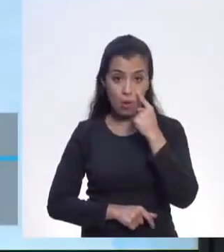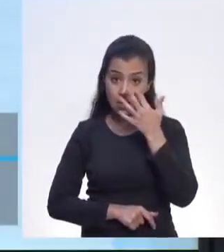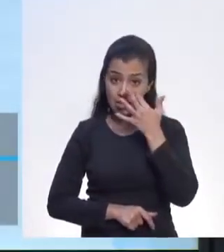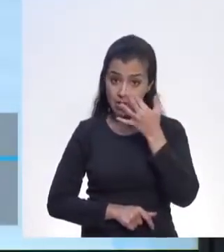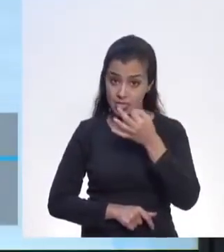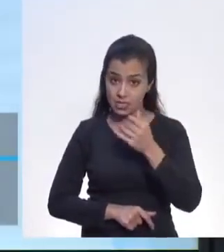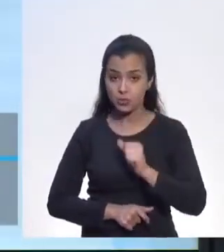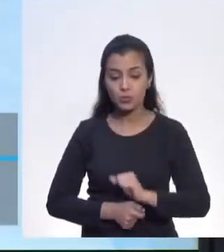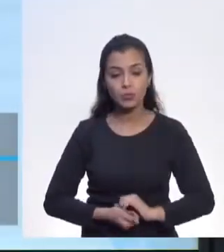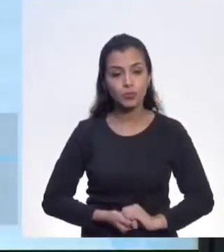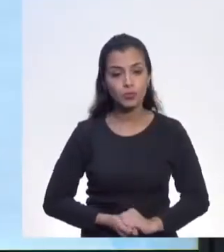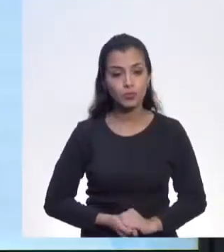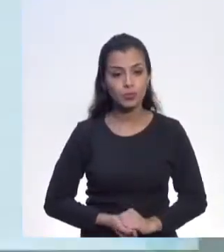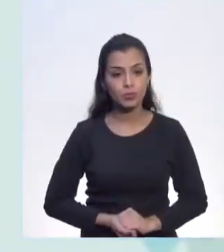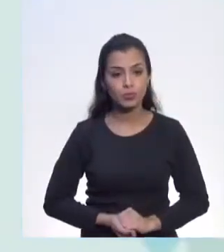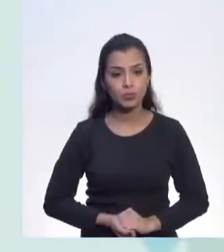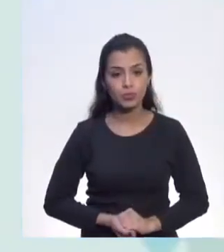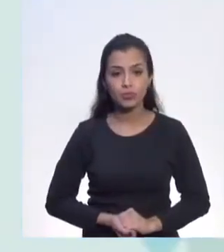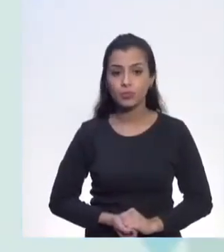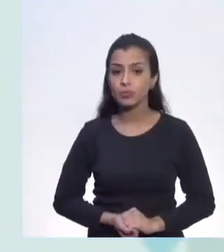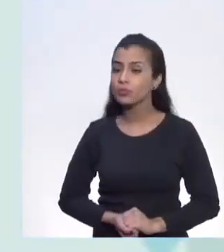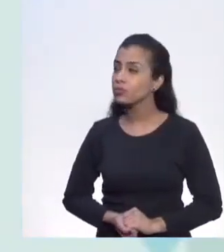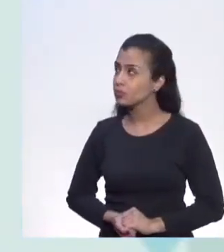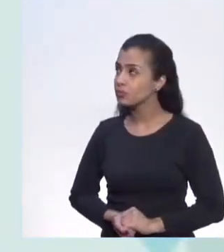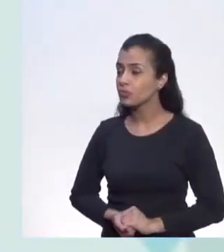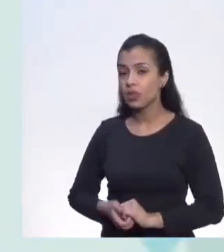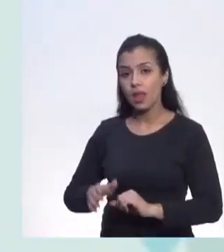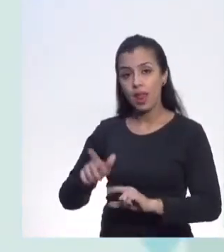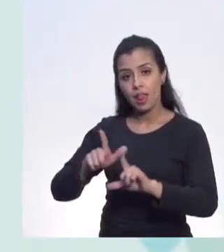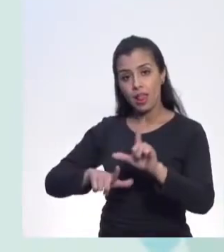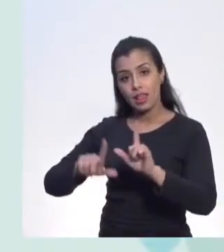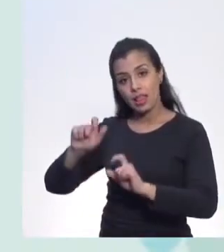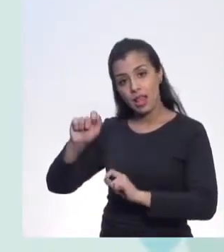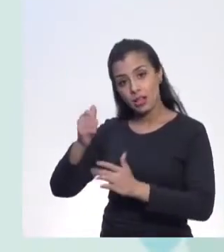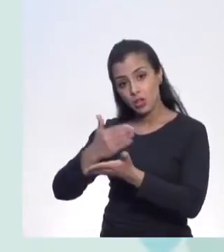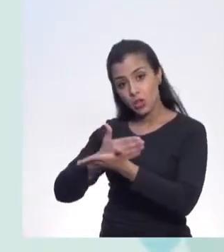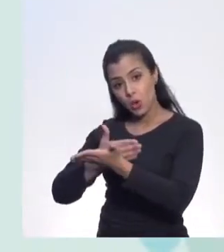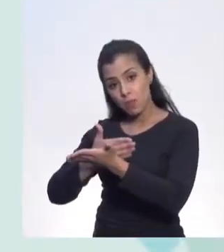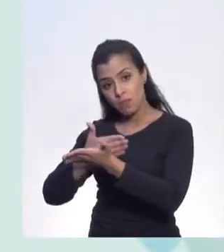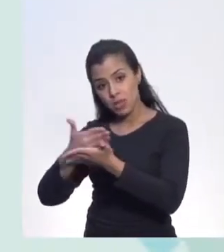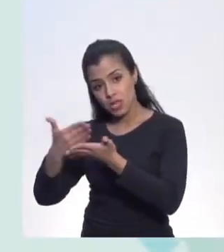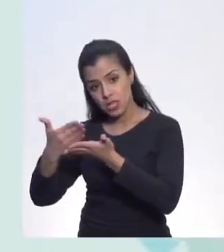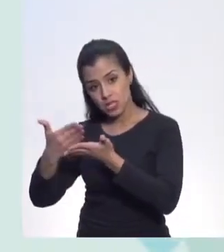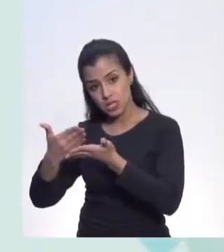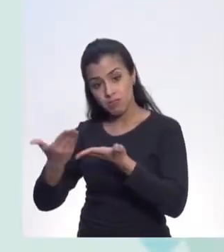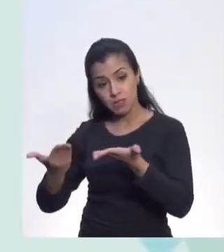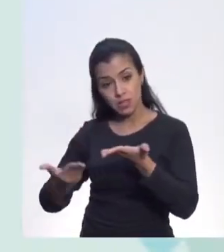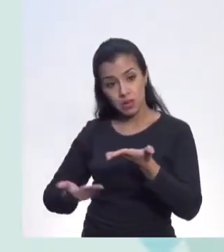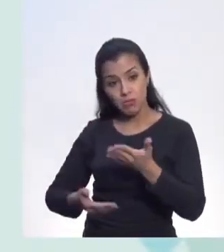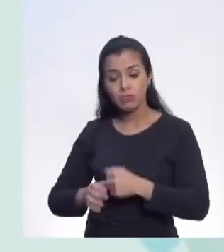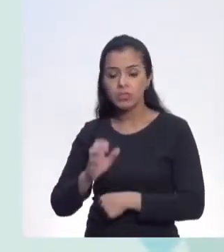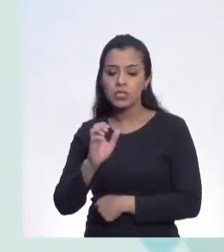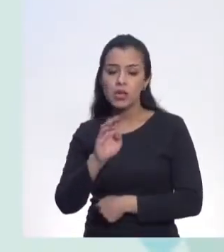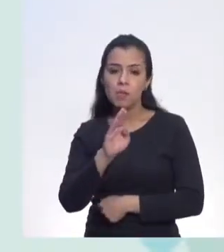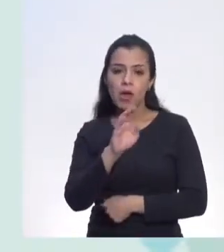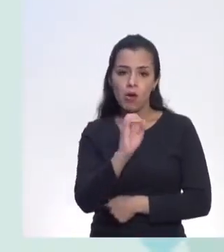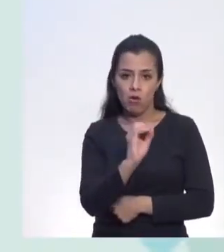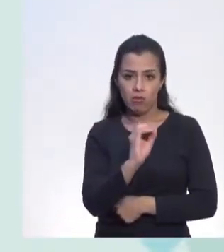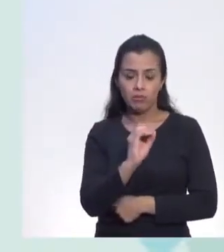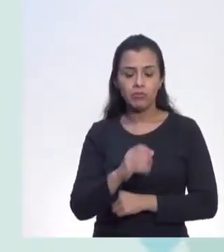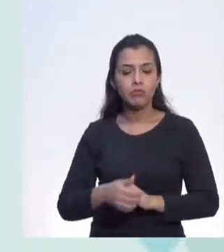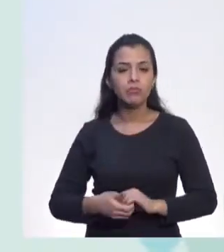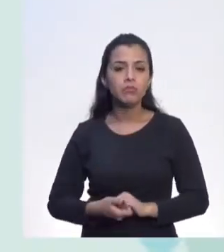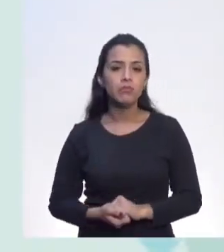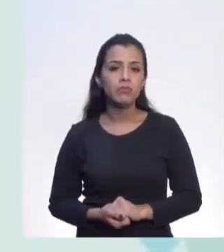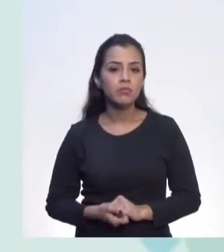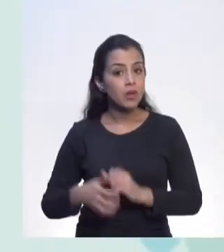atenção. O A está na primeira posição, então vai sobrar o C, o B e o O. Vamos seguir aquele